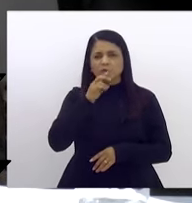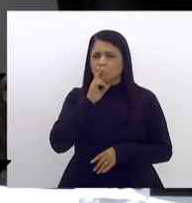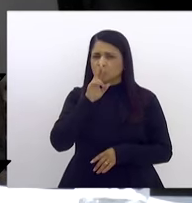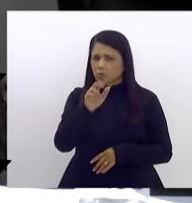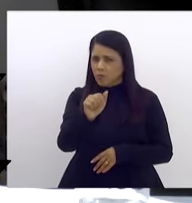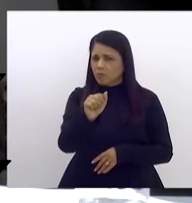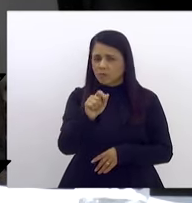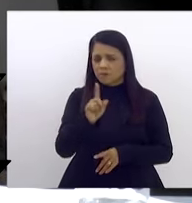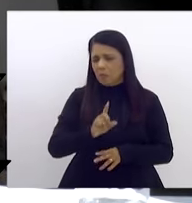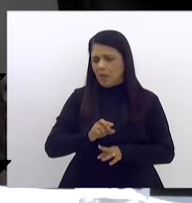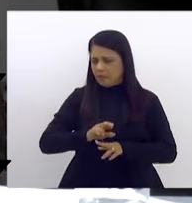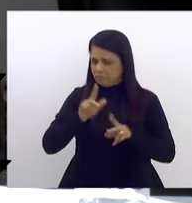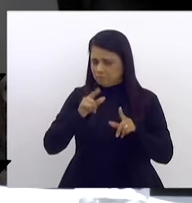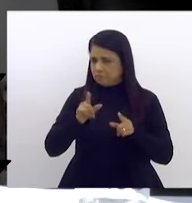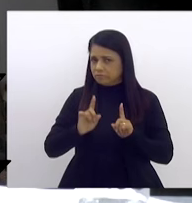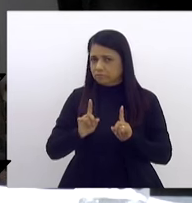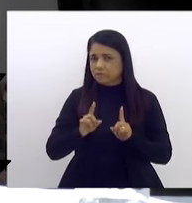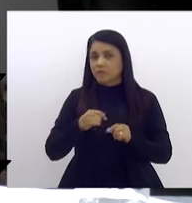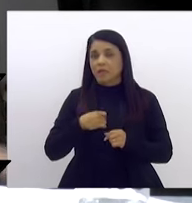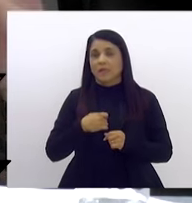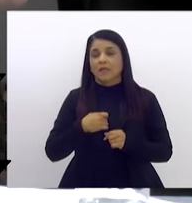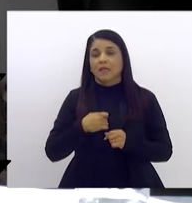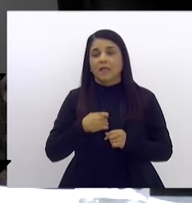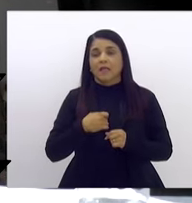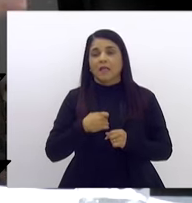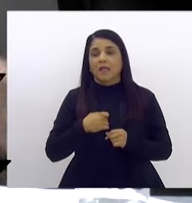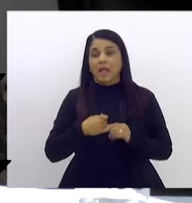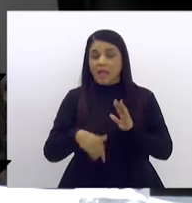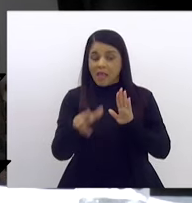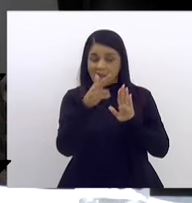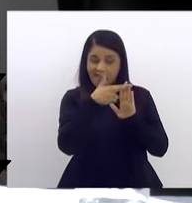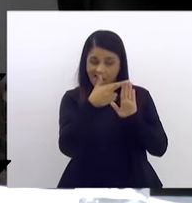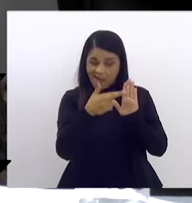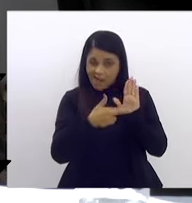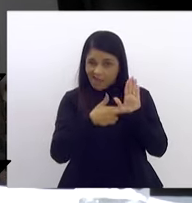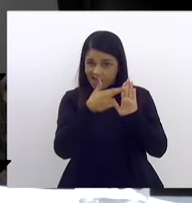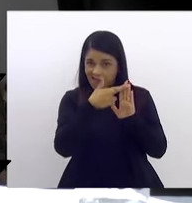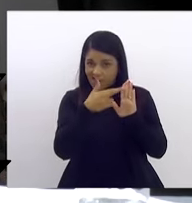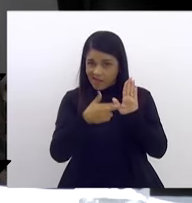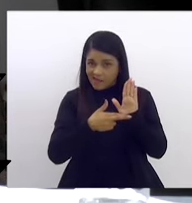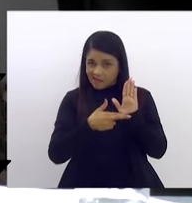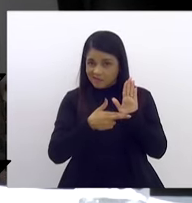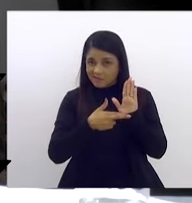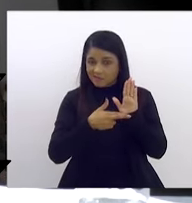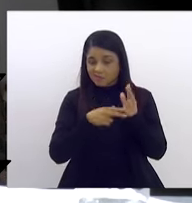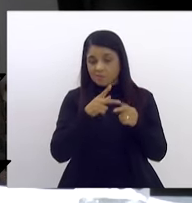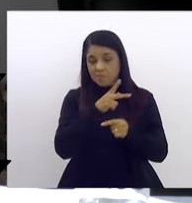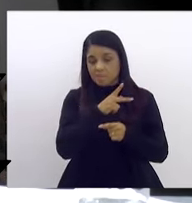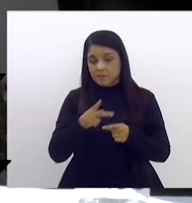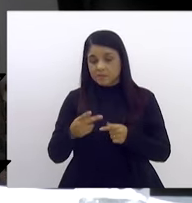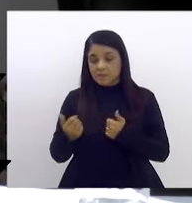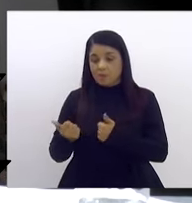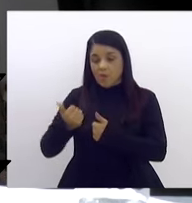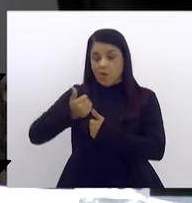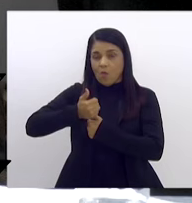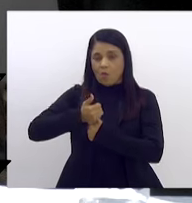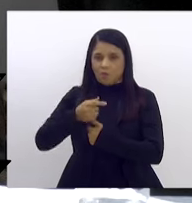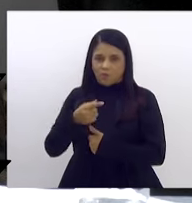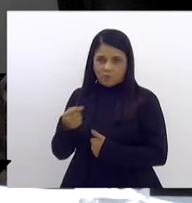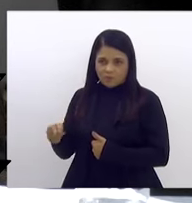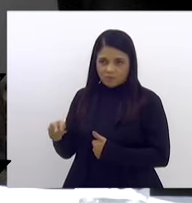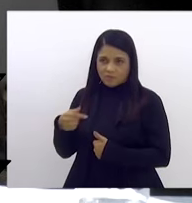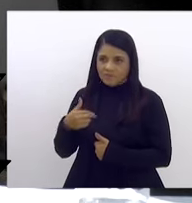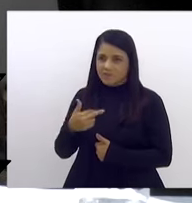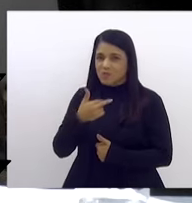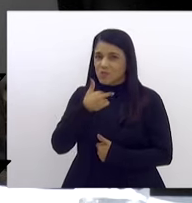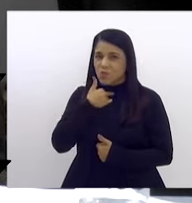viu mas em tese eu só tô dizendo né A gente passa a presidência a outro né que você